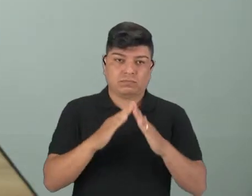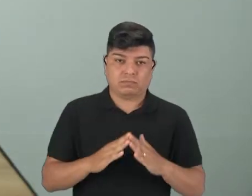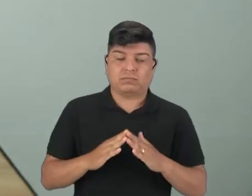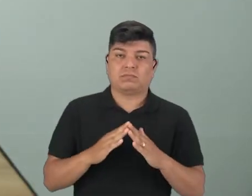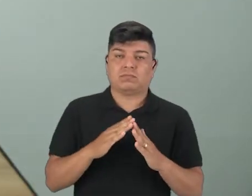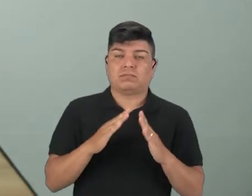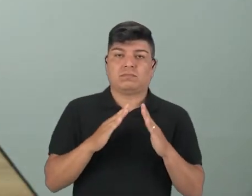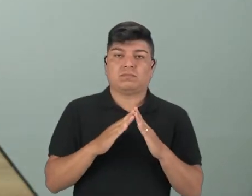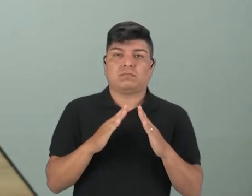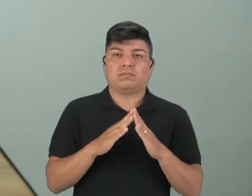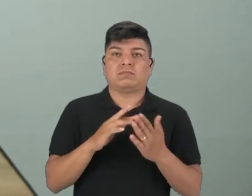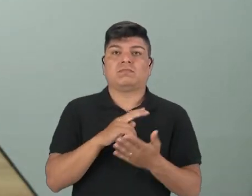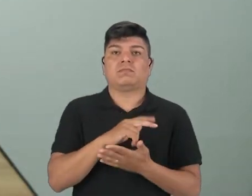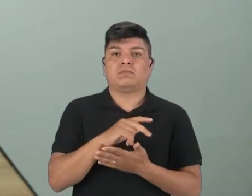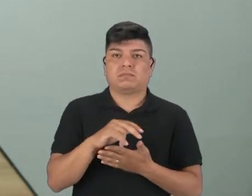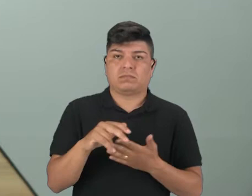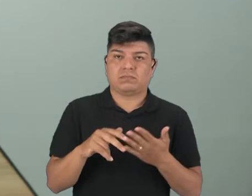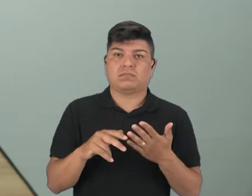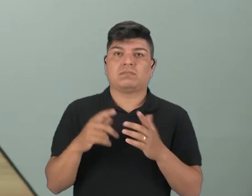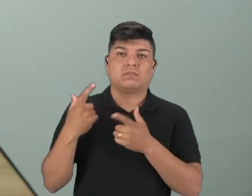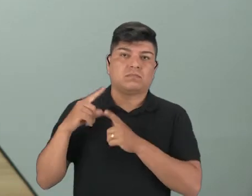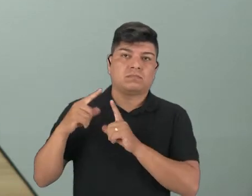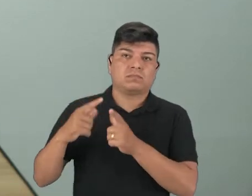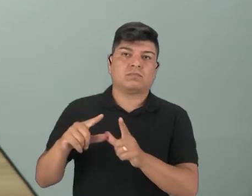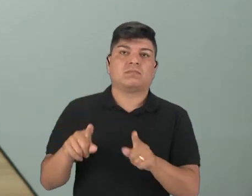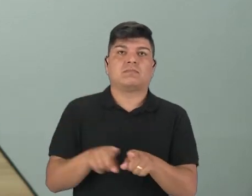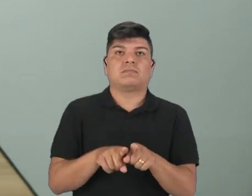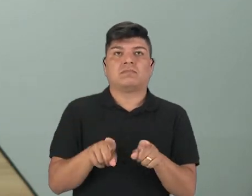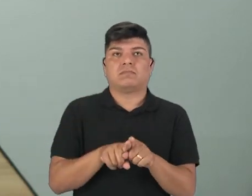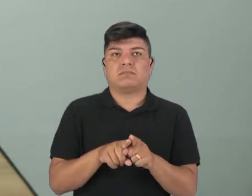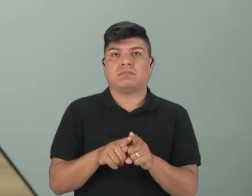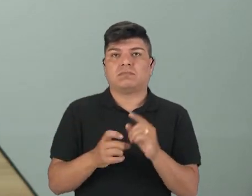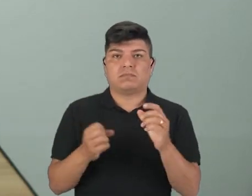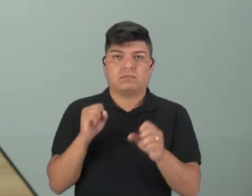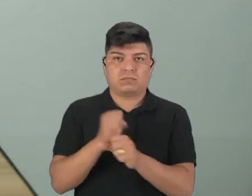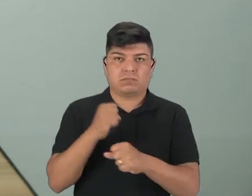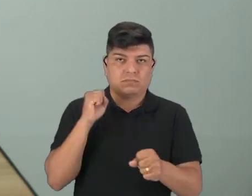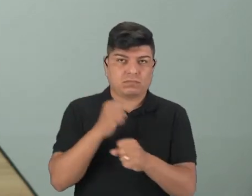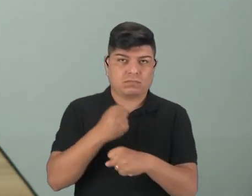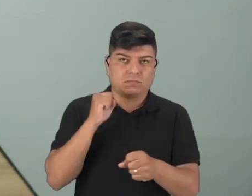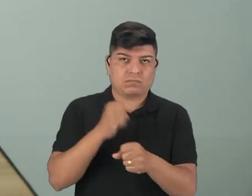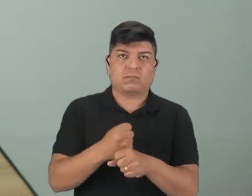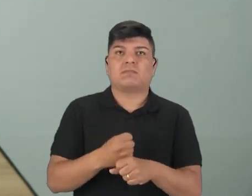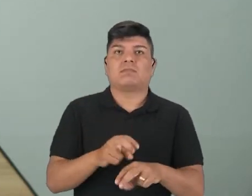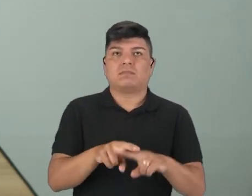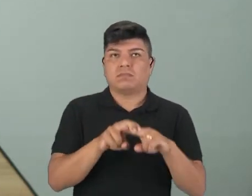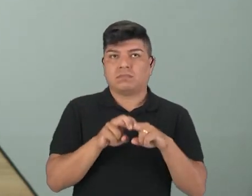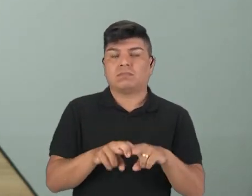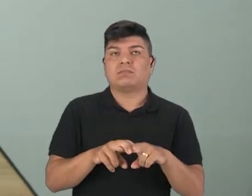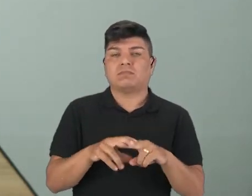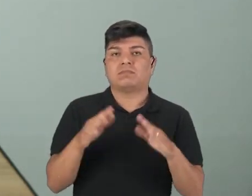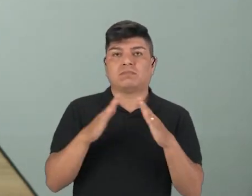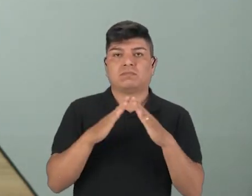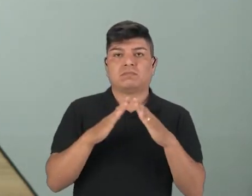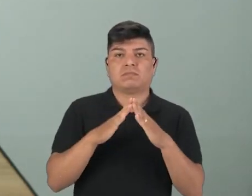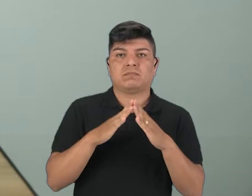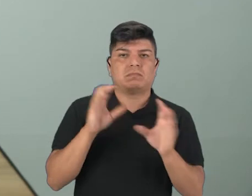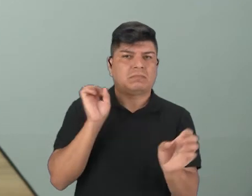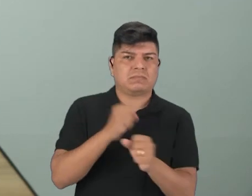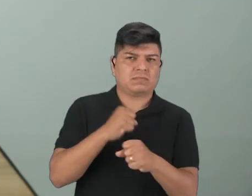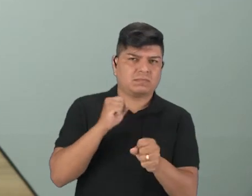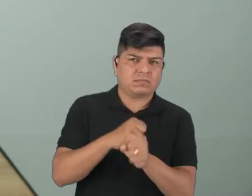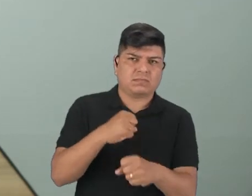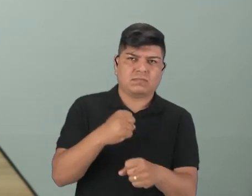moramos, existem várias formas para ser construída. Então, uma casa não é